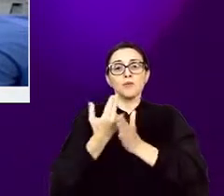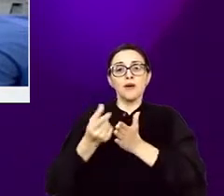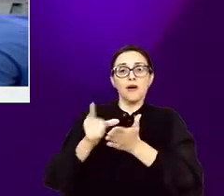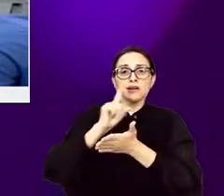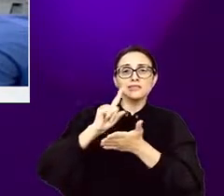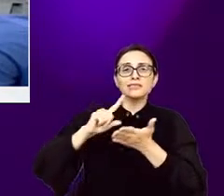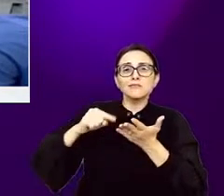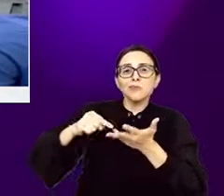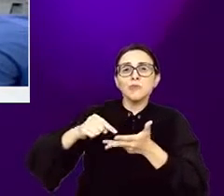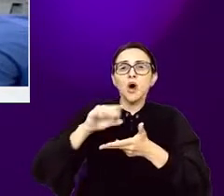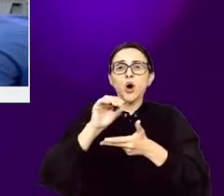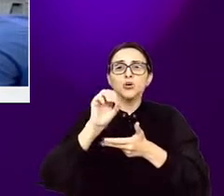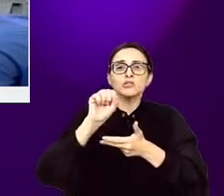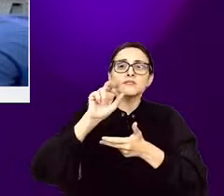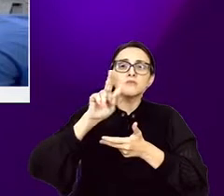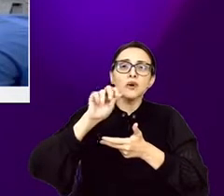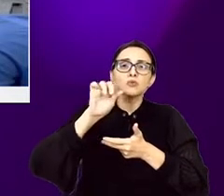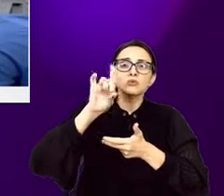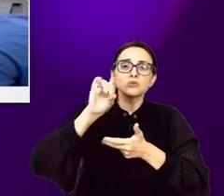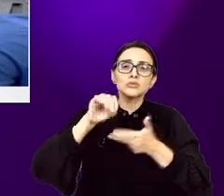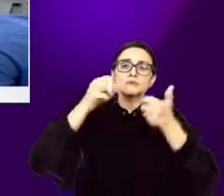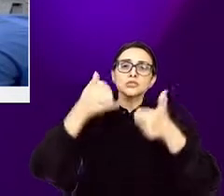do que o Oswaldo já falou,